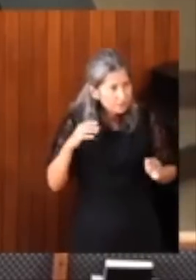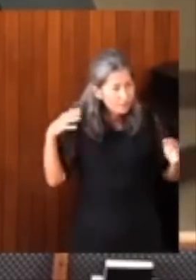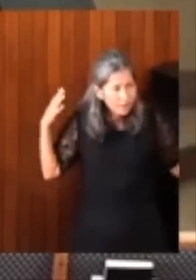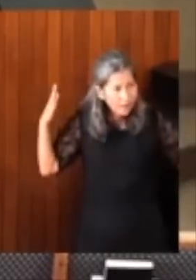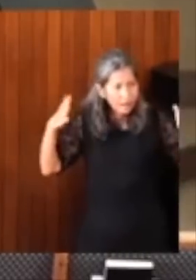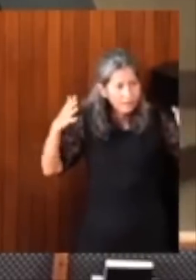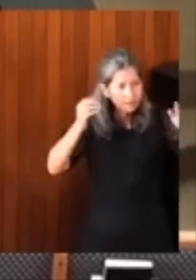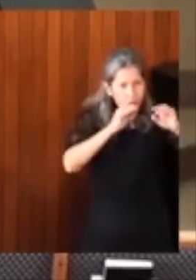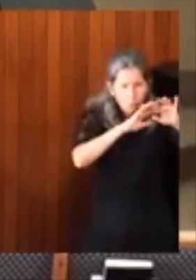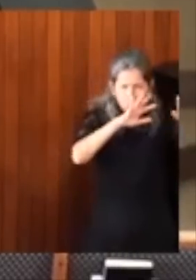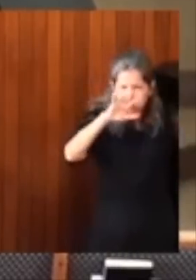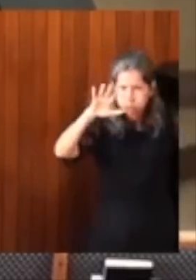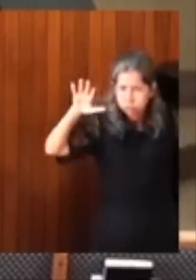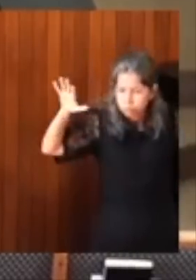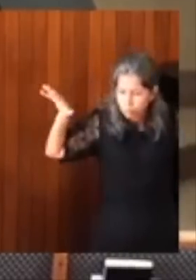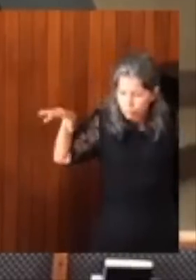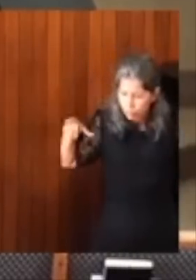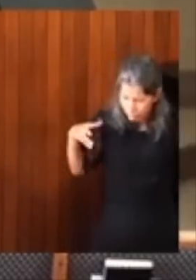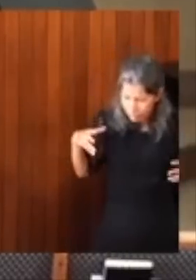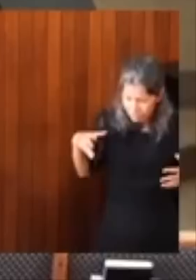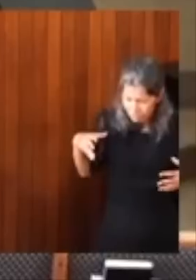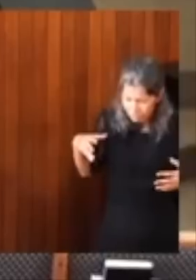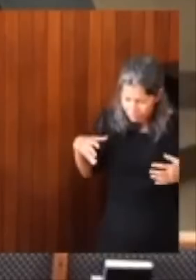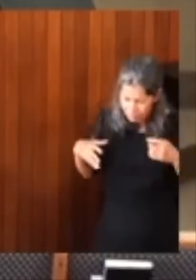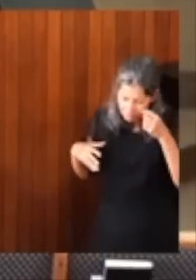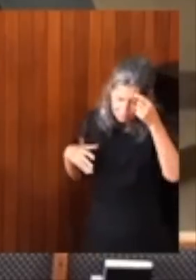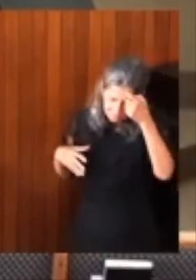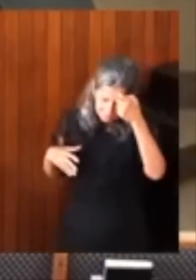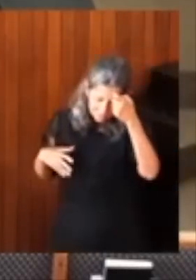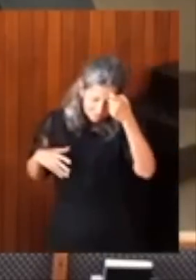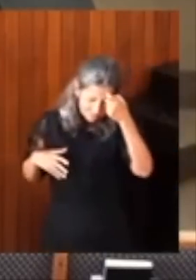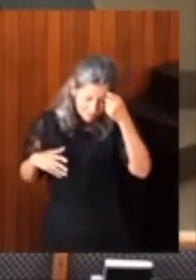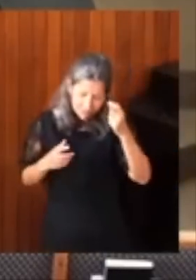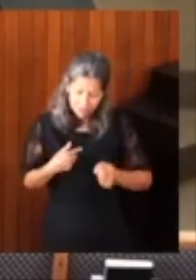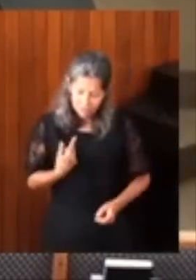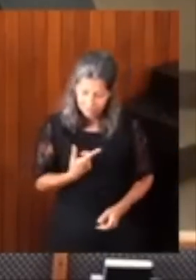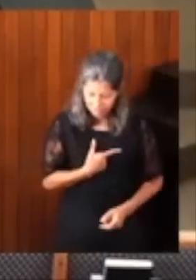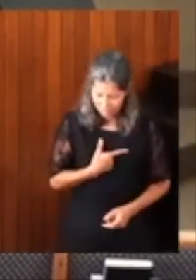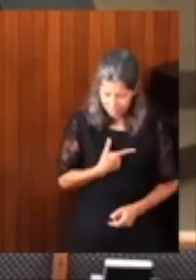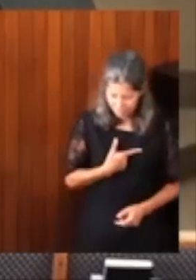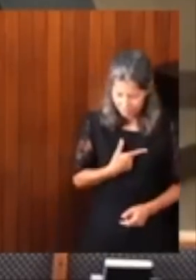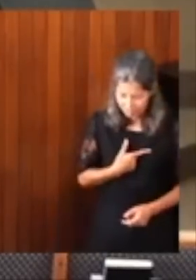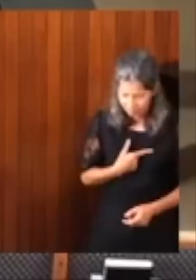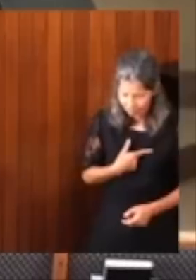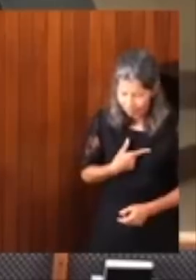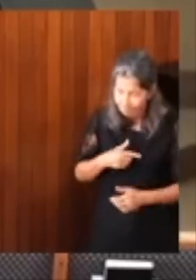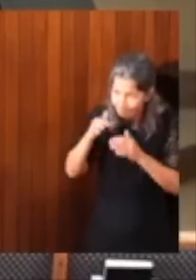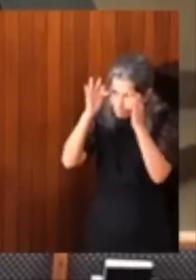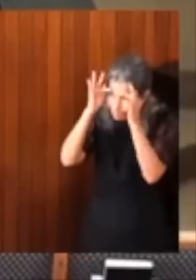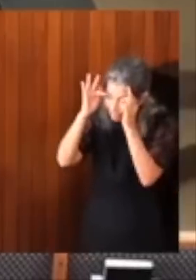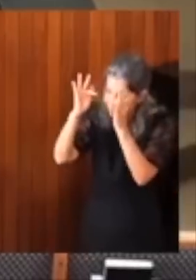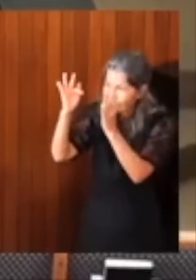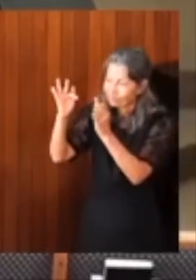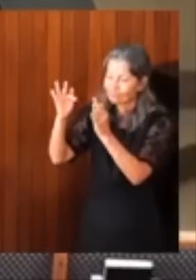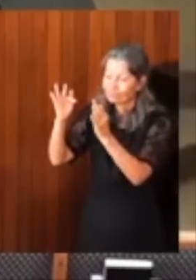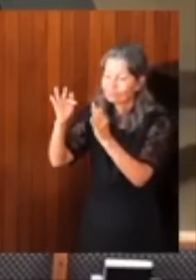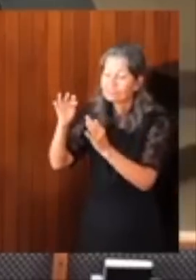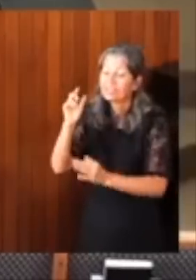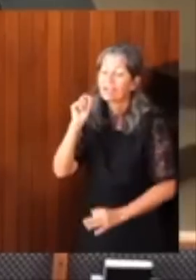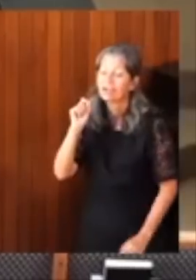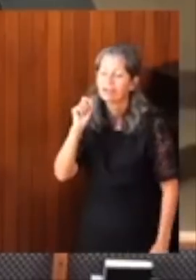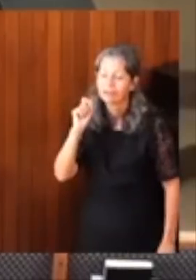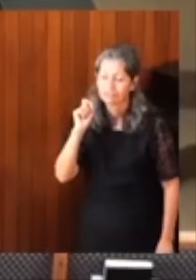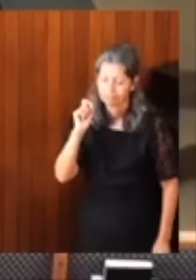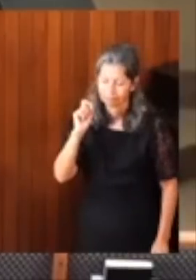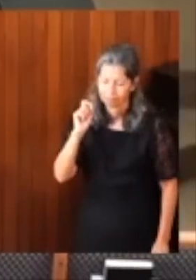lutando por nós. E a pergunta é, vamos nos render a quem? Vamos nos entregar a quem? Nesse